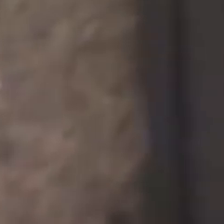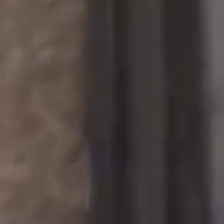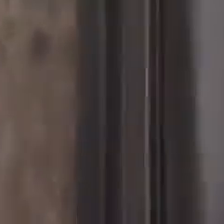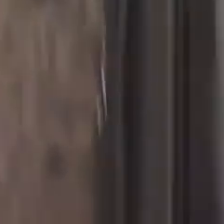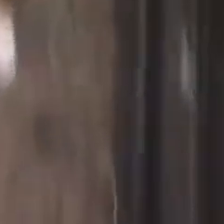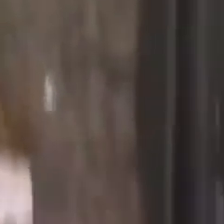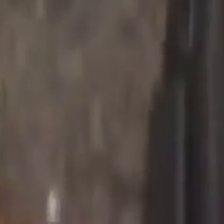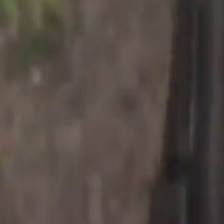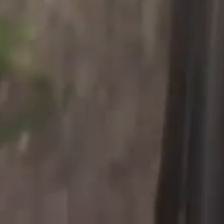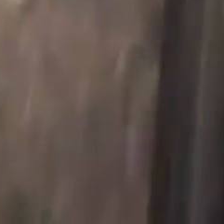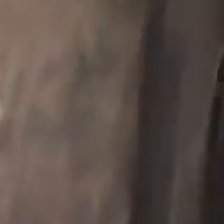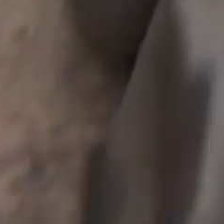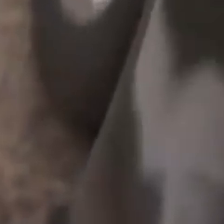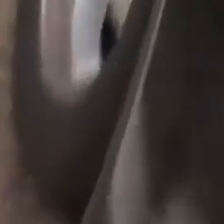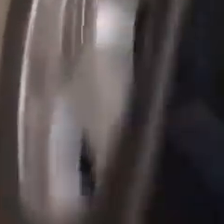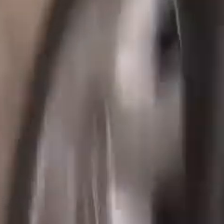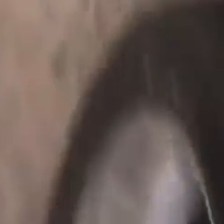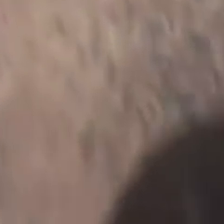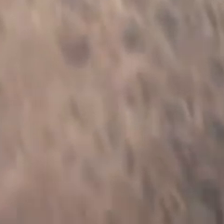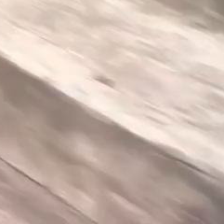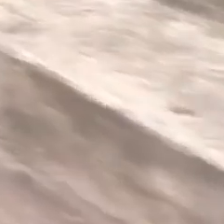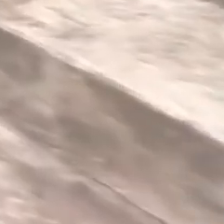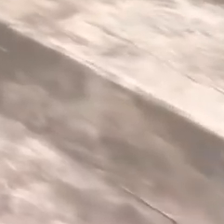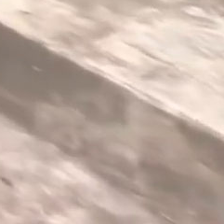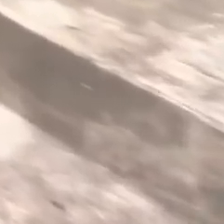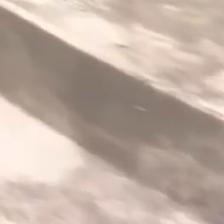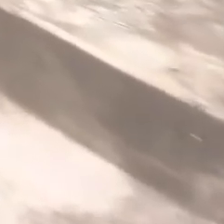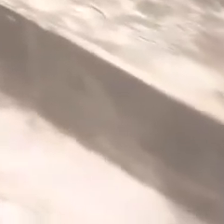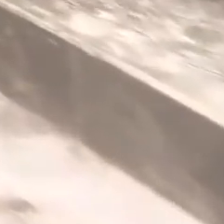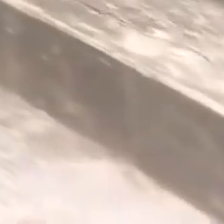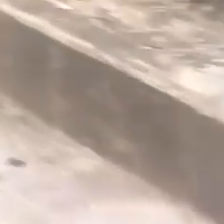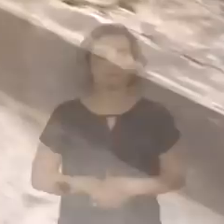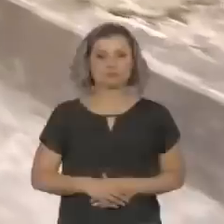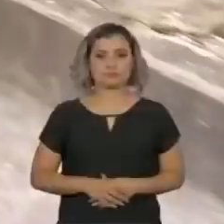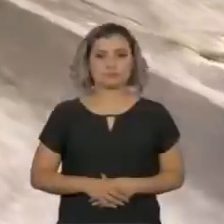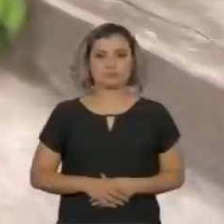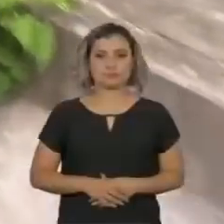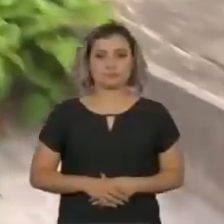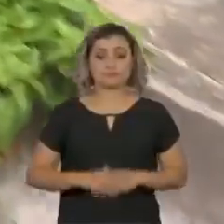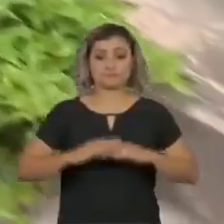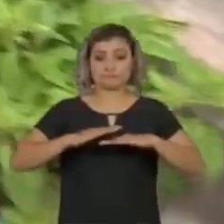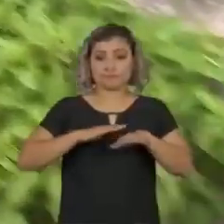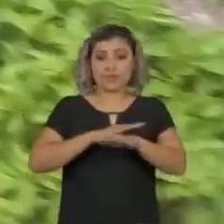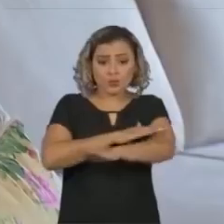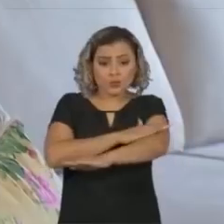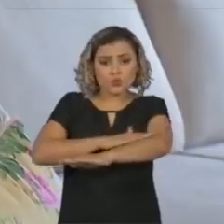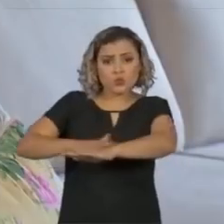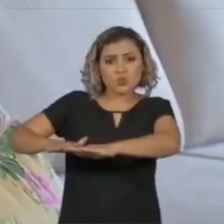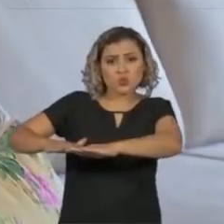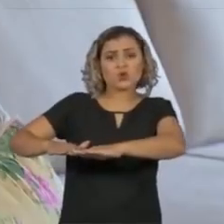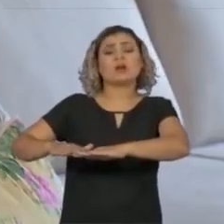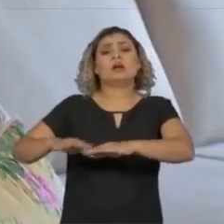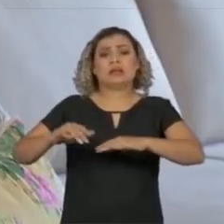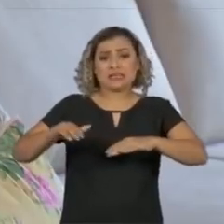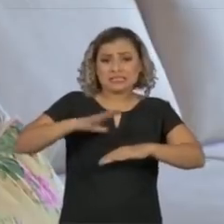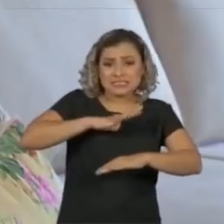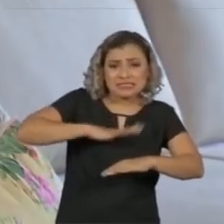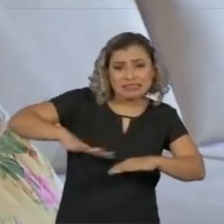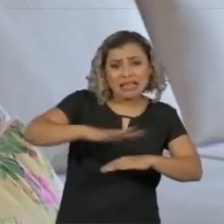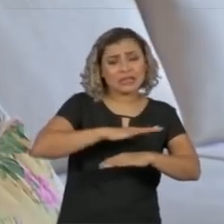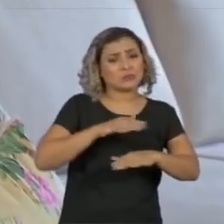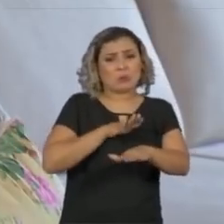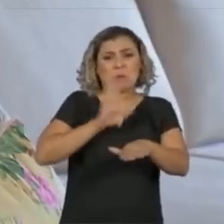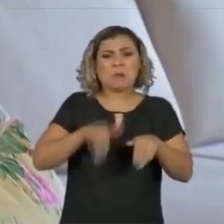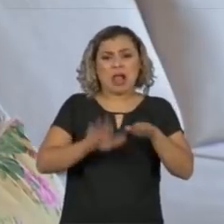andar, as calçadas não têm uma política consistente. A segunda coisa é a violência, sem dúvida. A violência tanto no trânsito, você